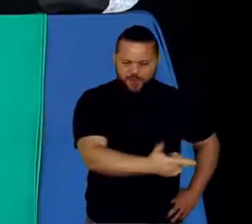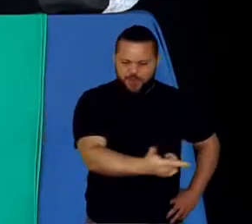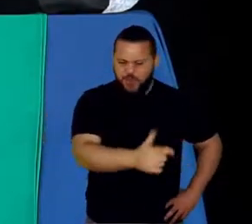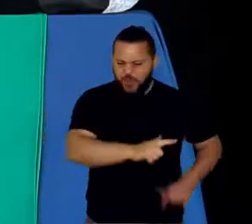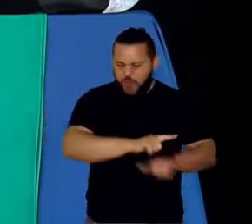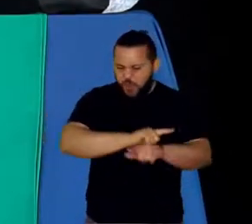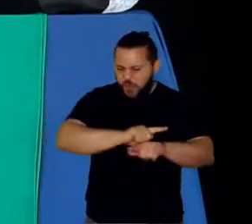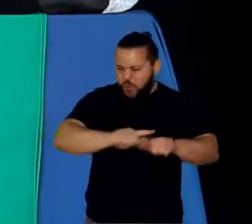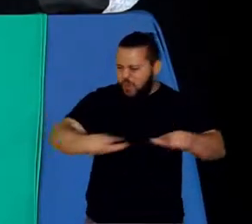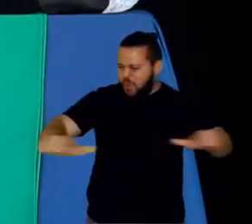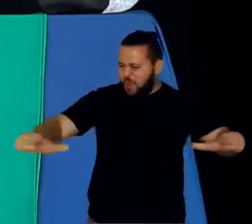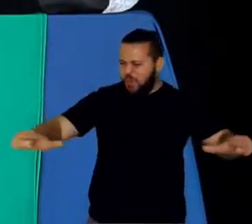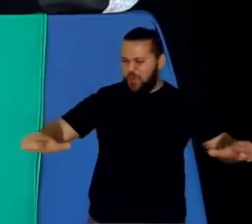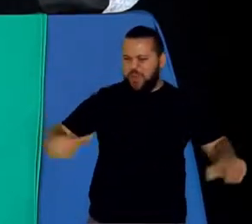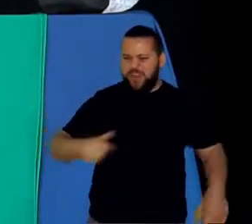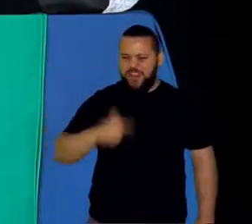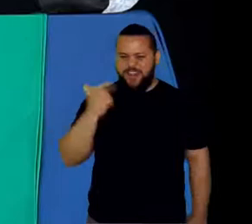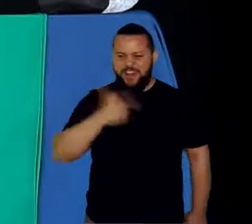É.